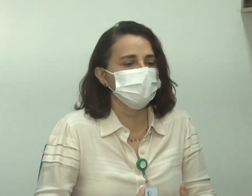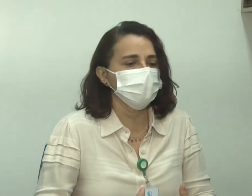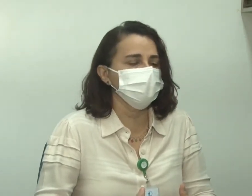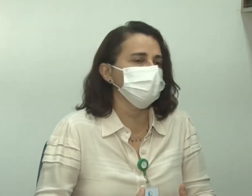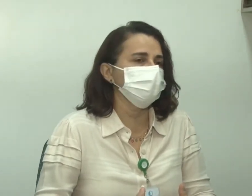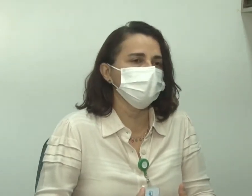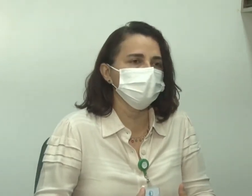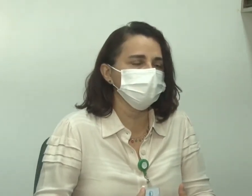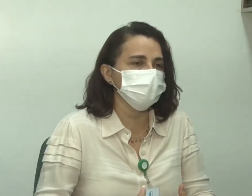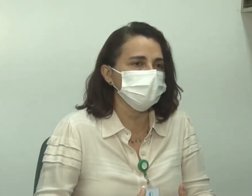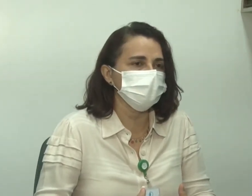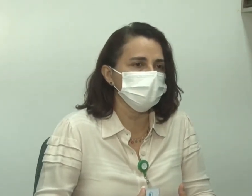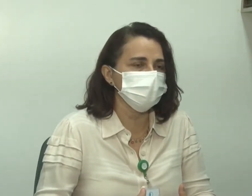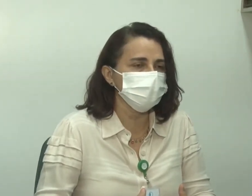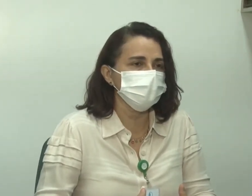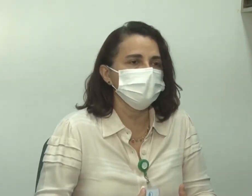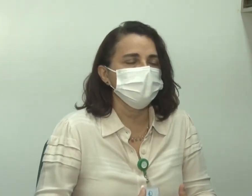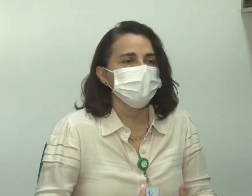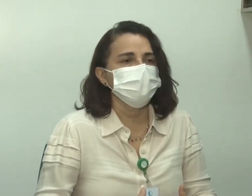praticamente é